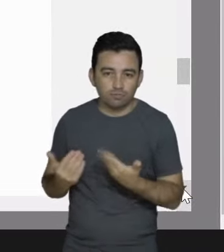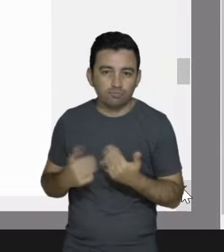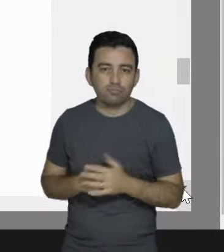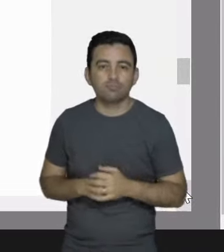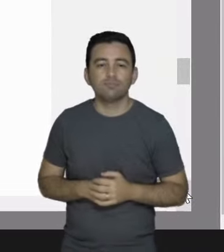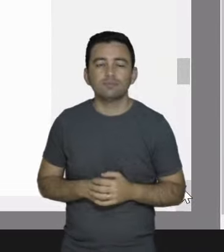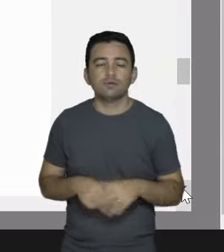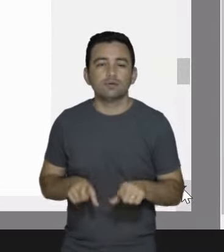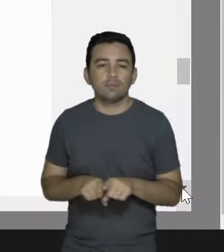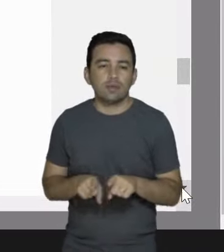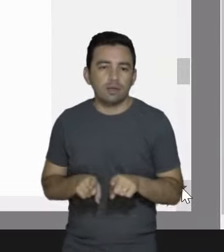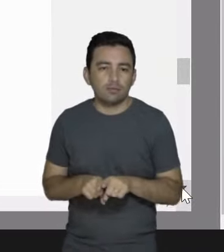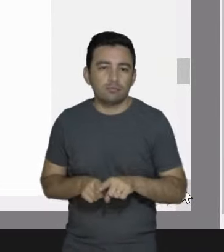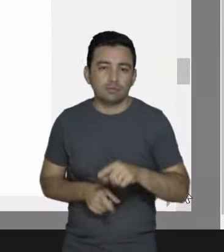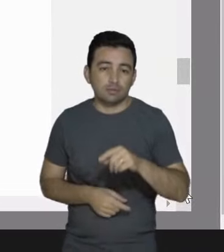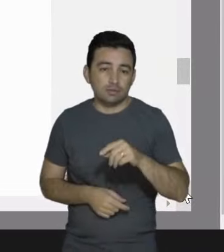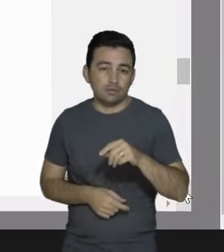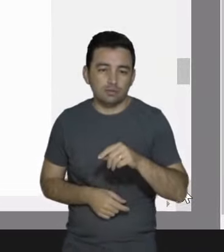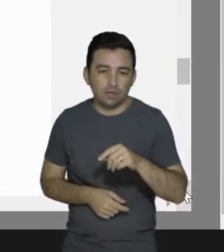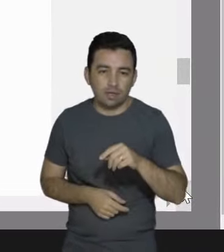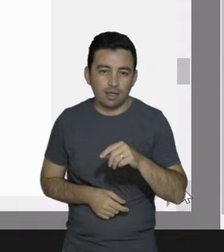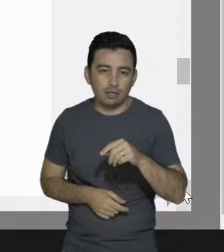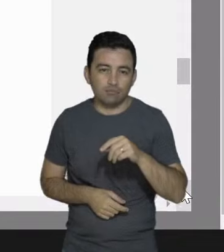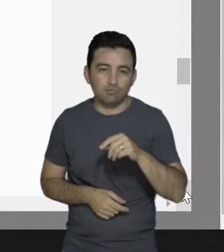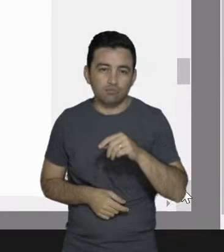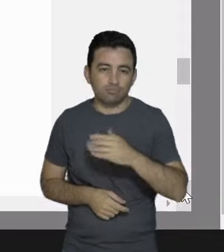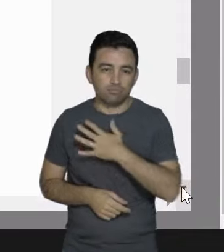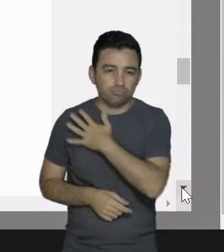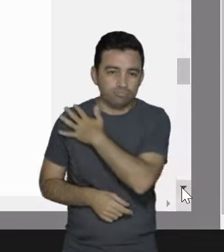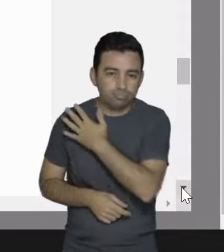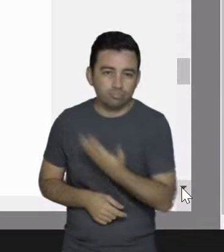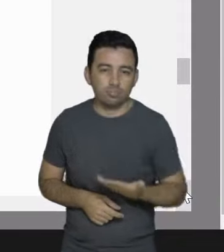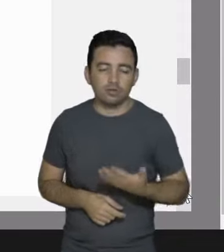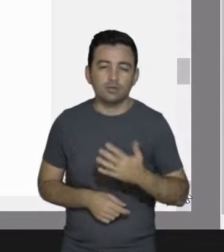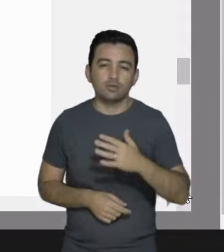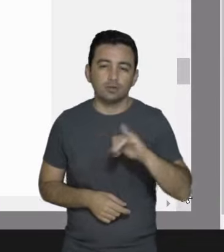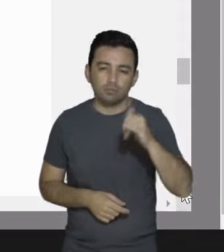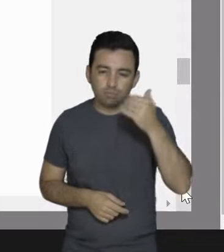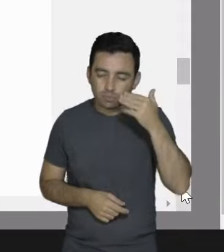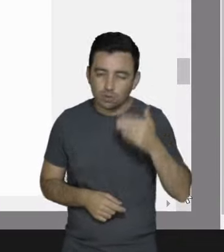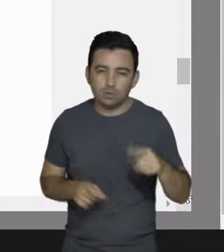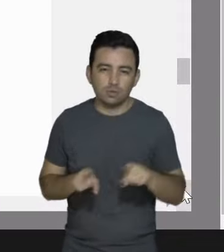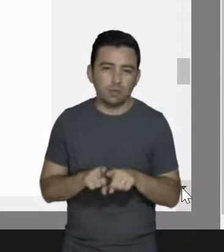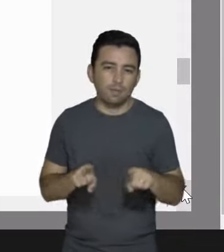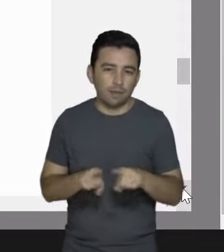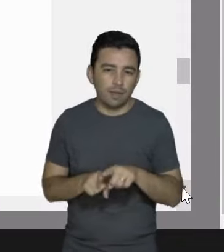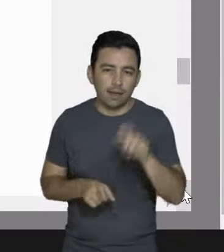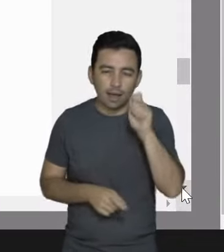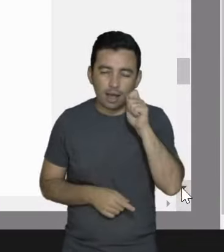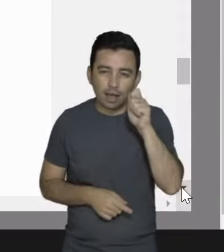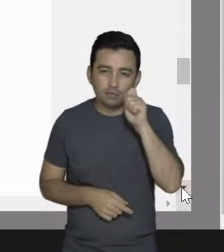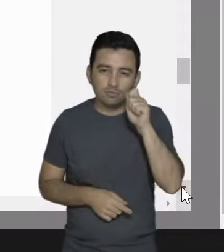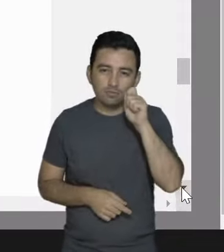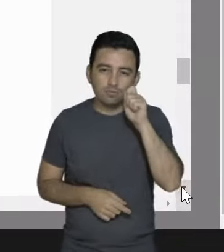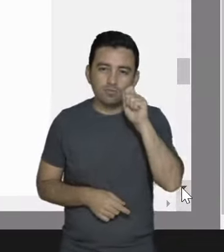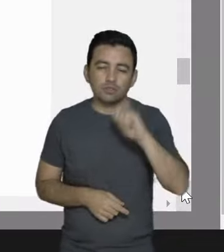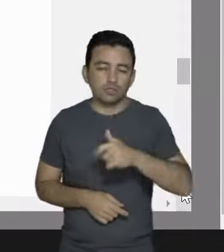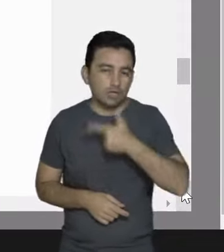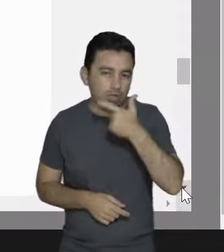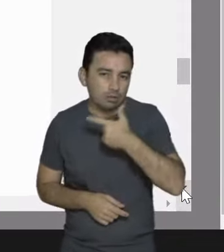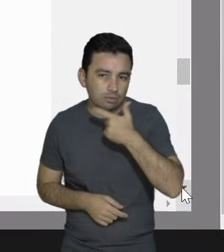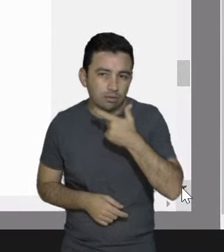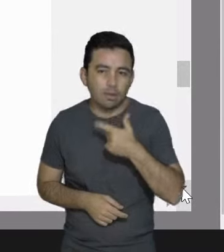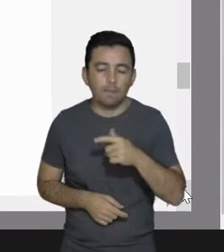sareta Deputado Jair Mioto Deputado Nilson Berlanda deputada na campagnolo Deputado Jerry Comper e deputado